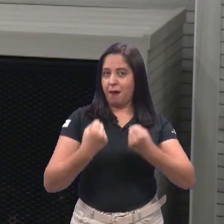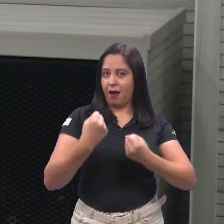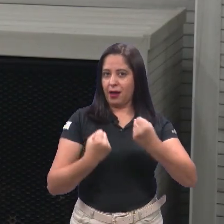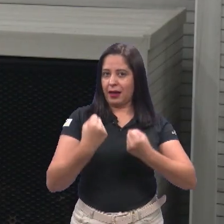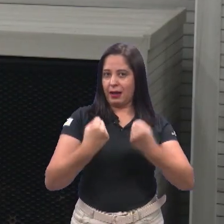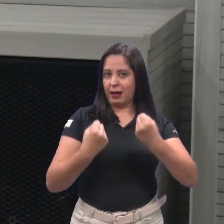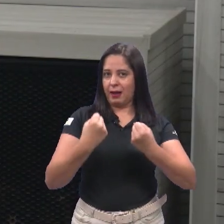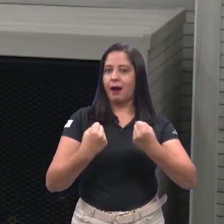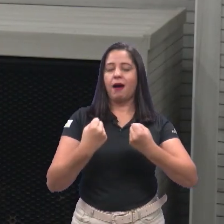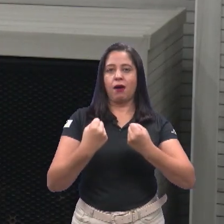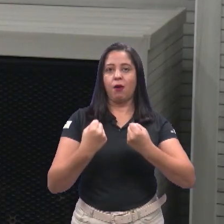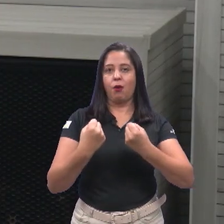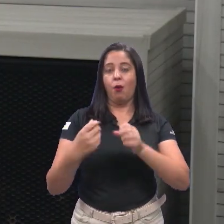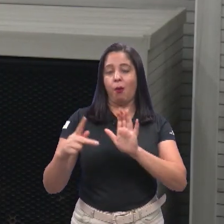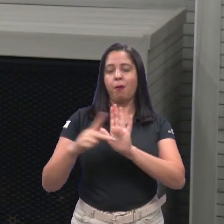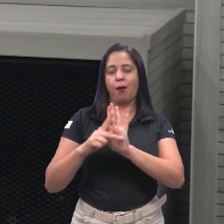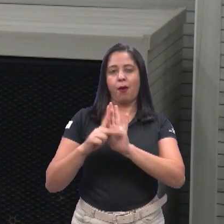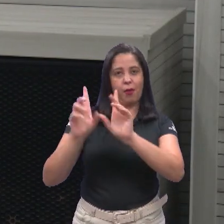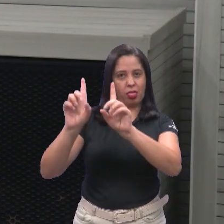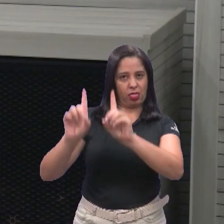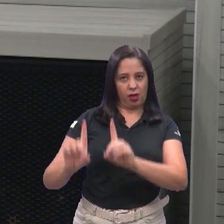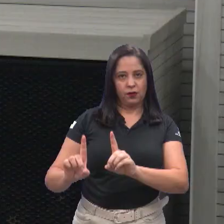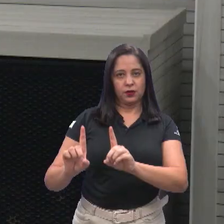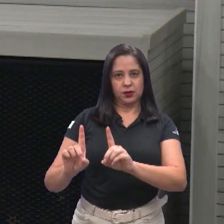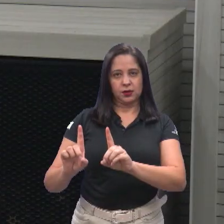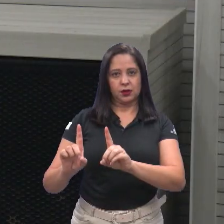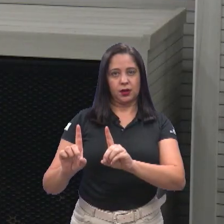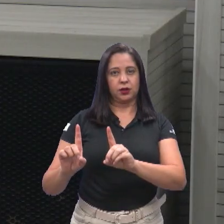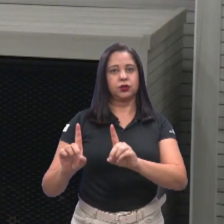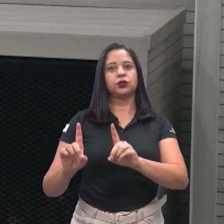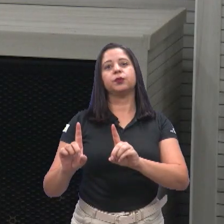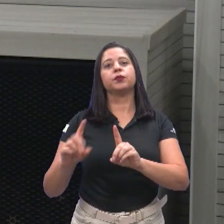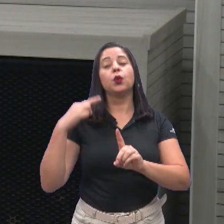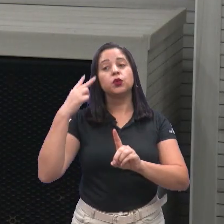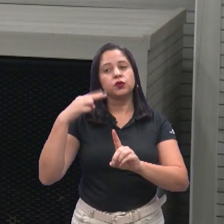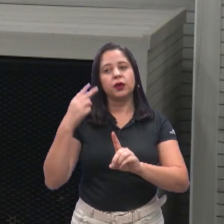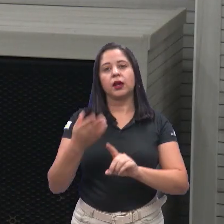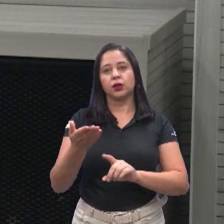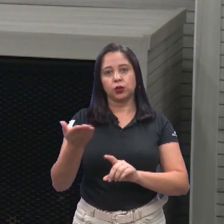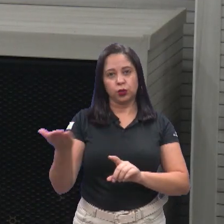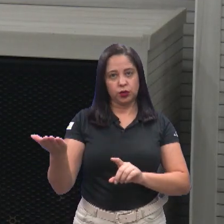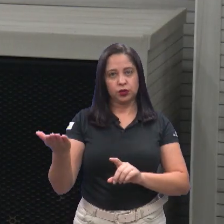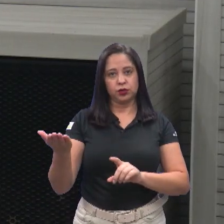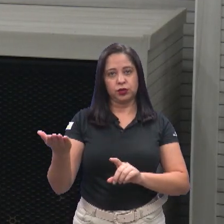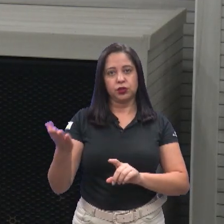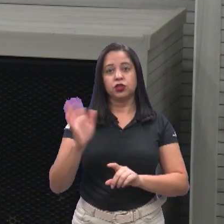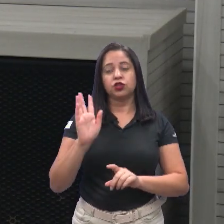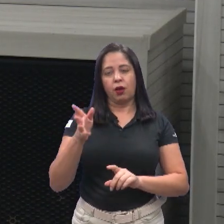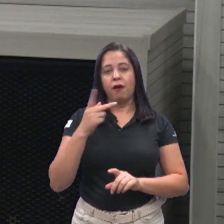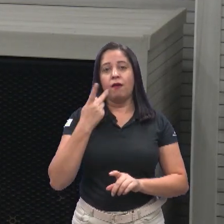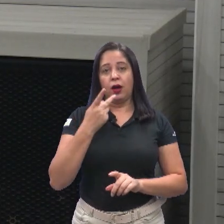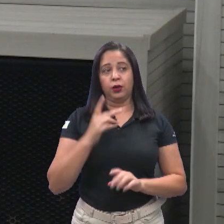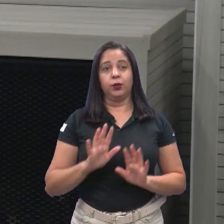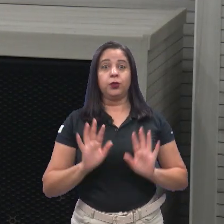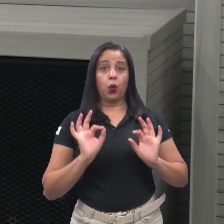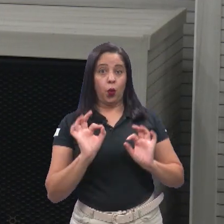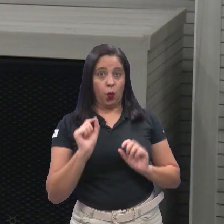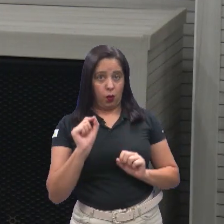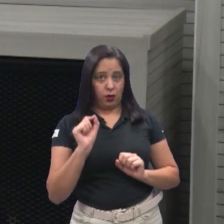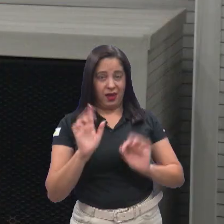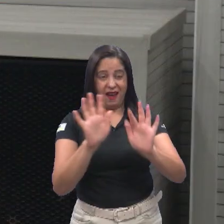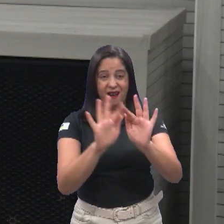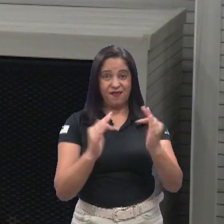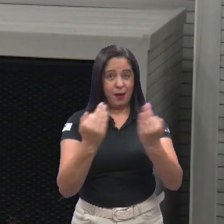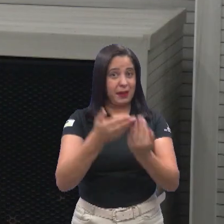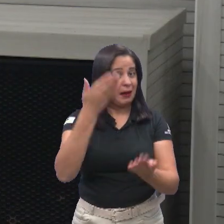alguns vereadores também levantaram esse assunto. Ainda as famílias que perderam o direito ao uso do carro